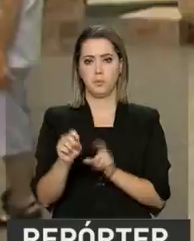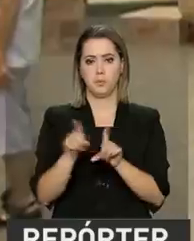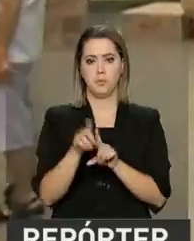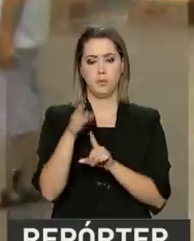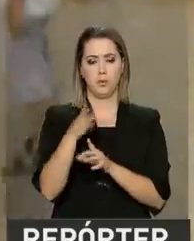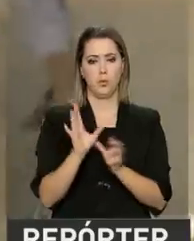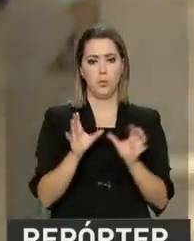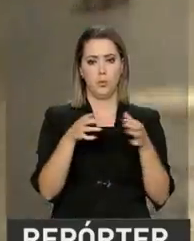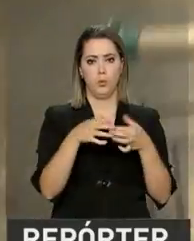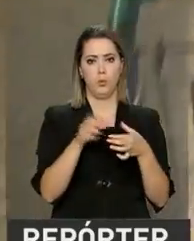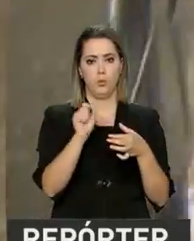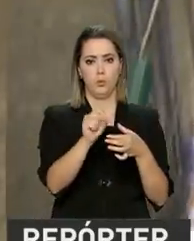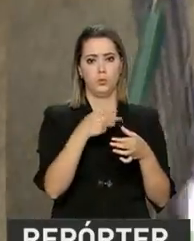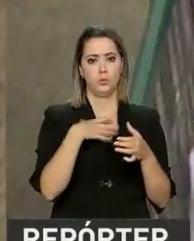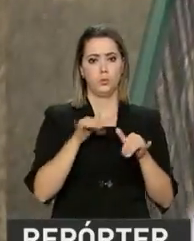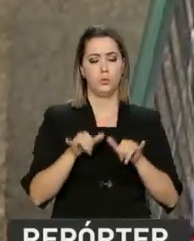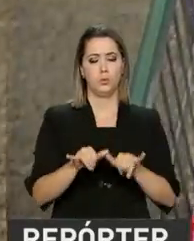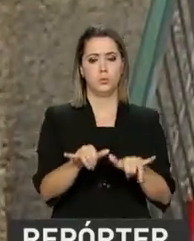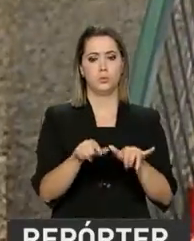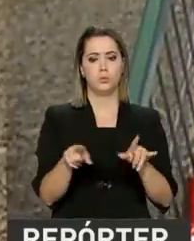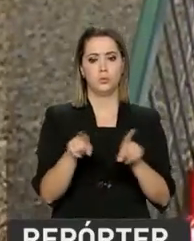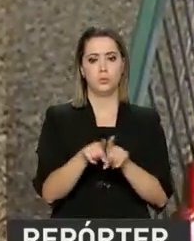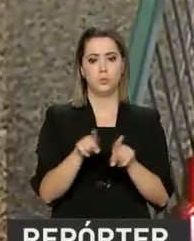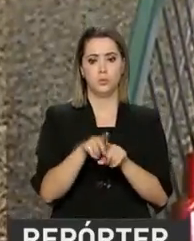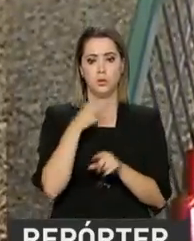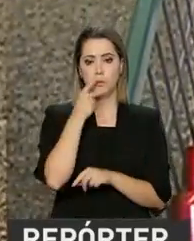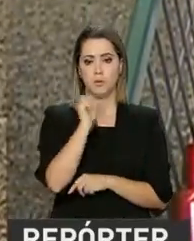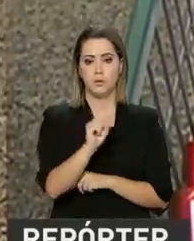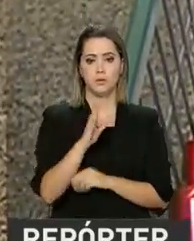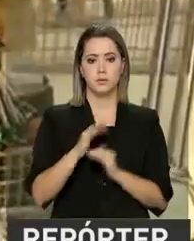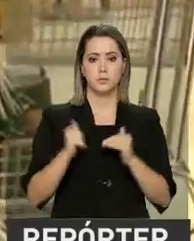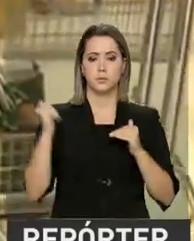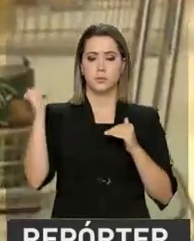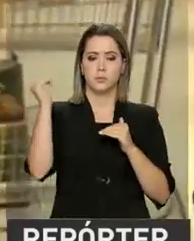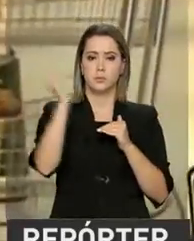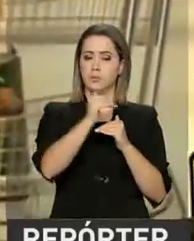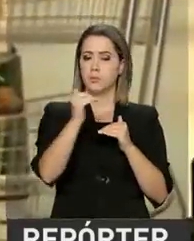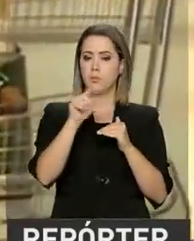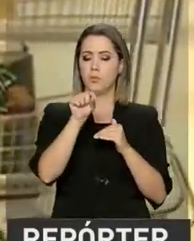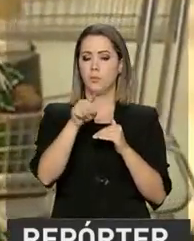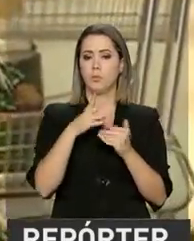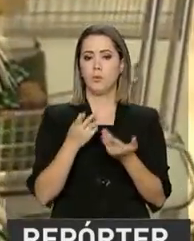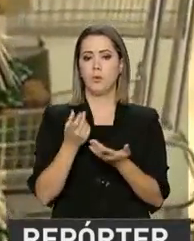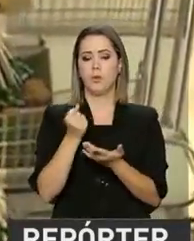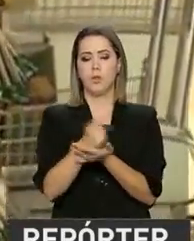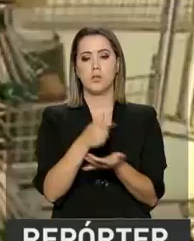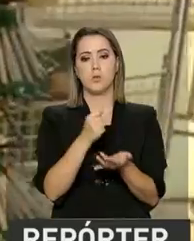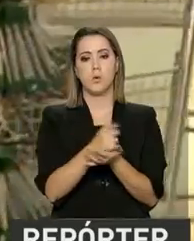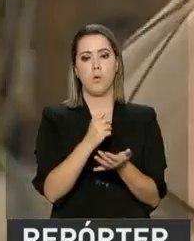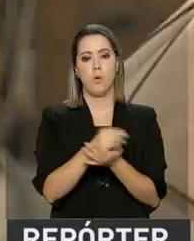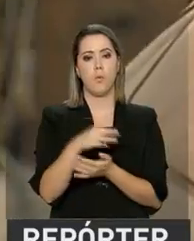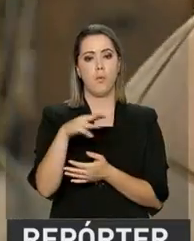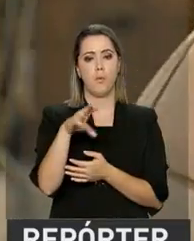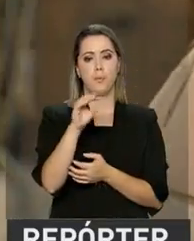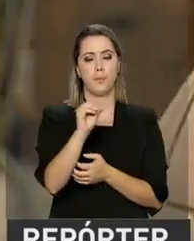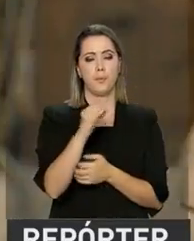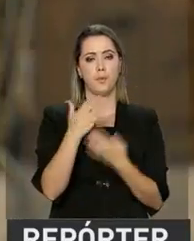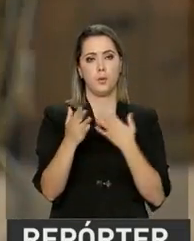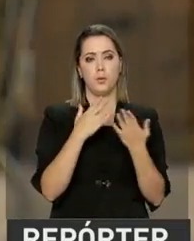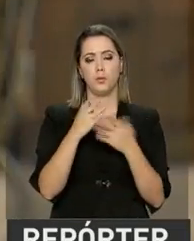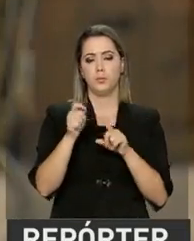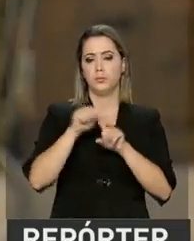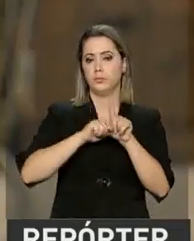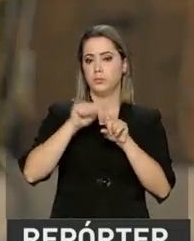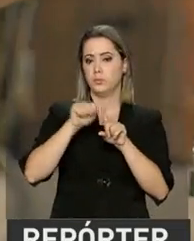Associação Brasileira de supermercados também registrou elevação no consumo em março quando comparado